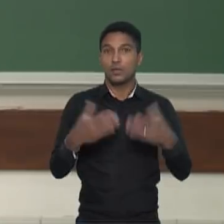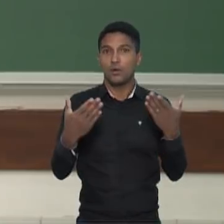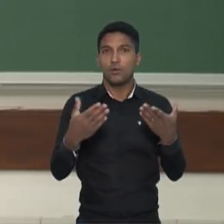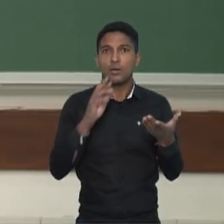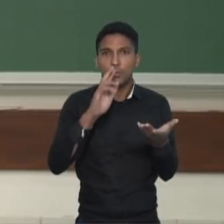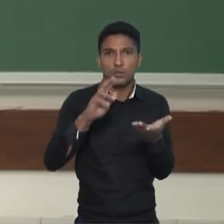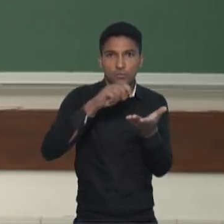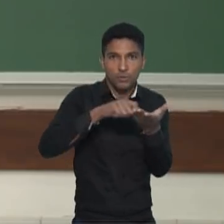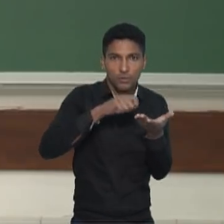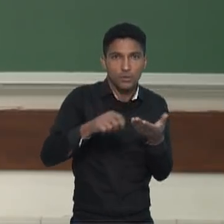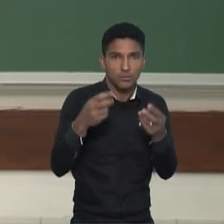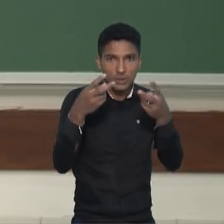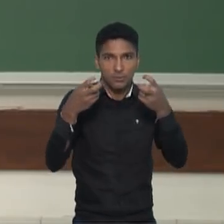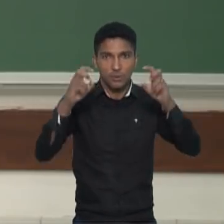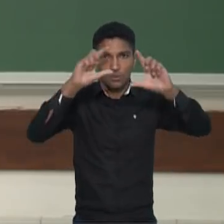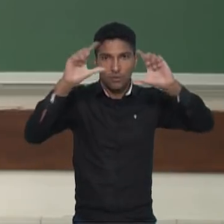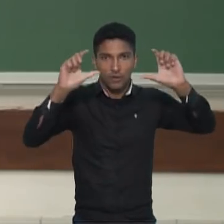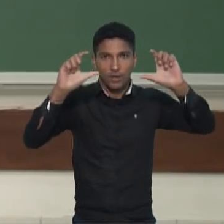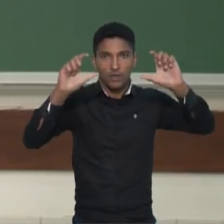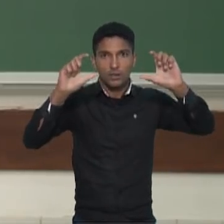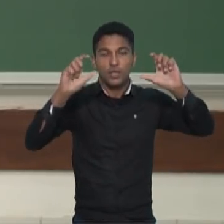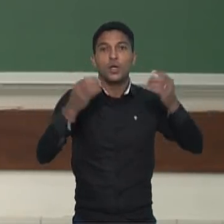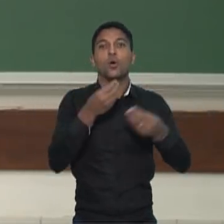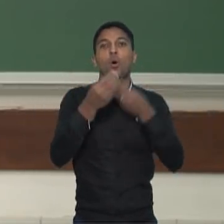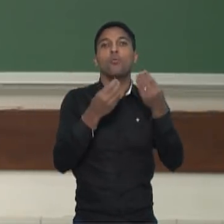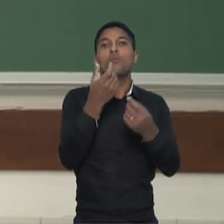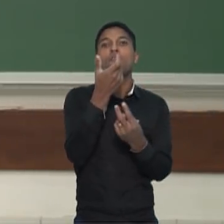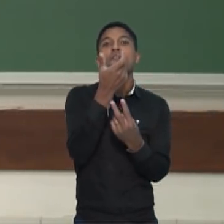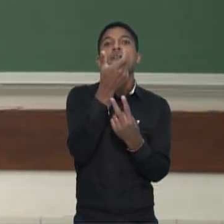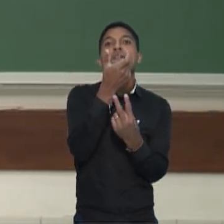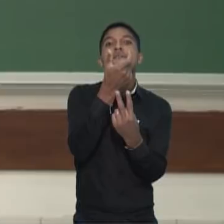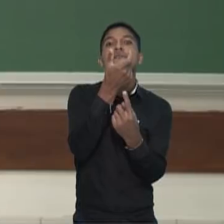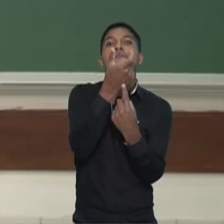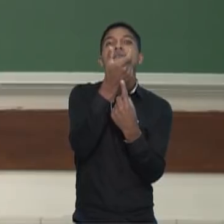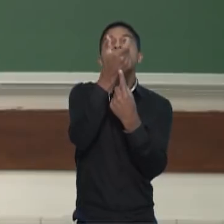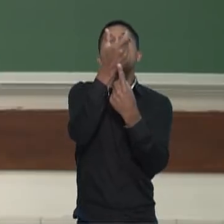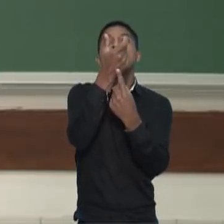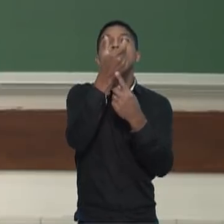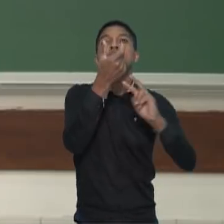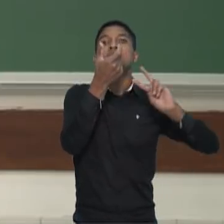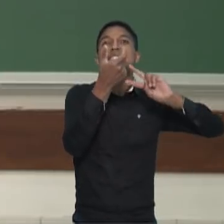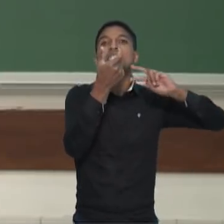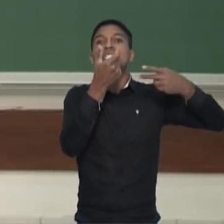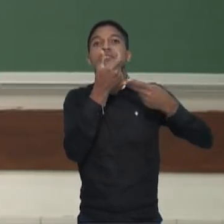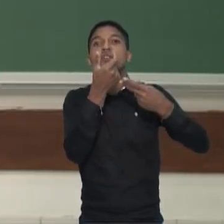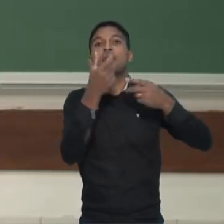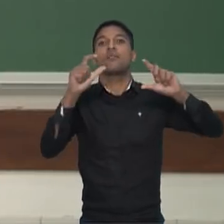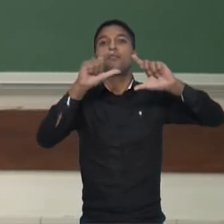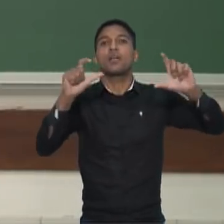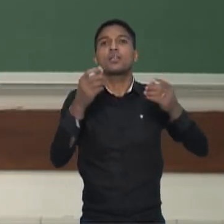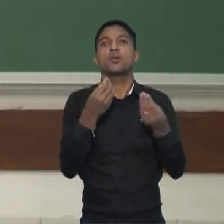Anotou, reparou aí como que é feita a regência na frase? Então vamos para a correção.